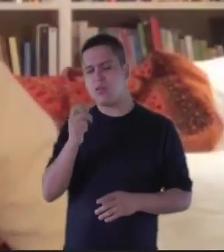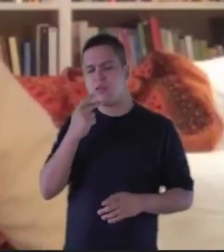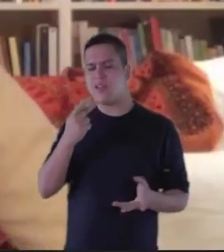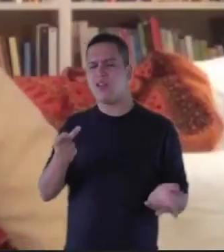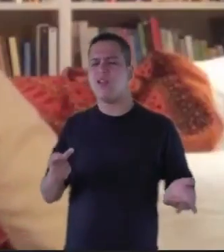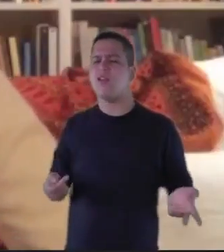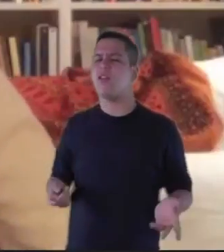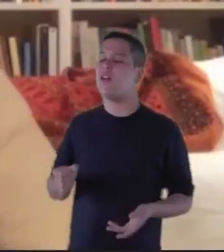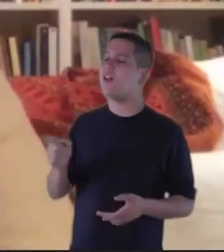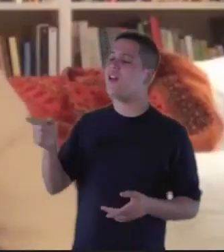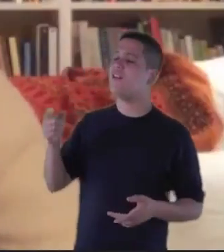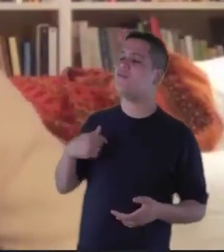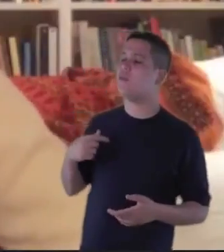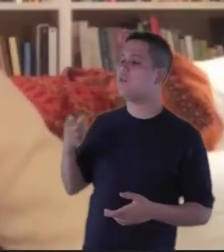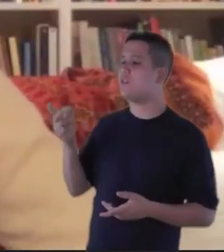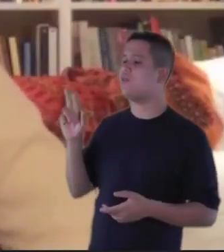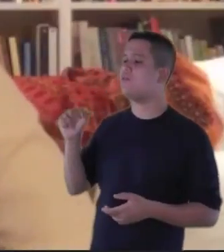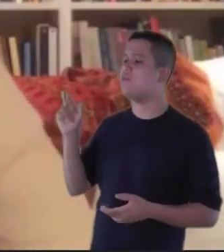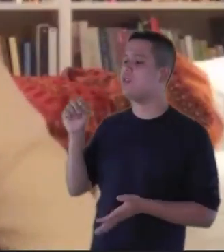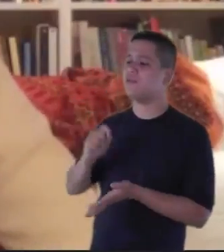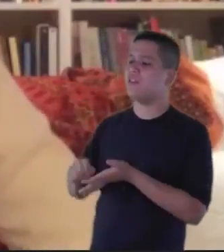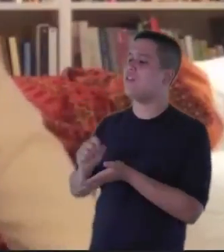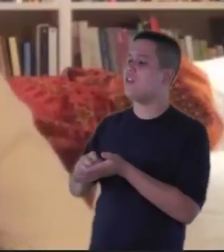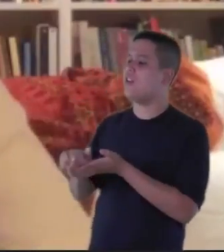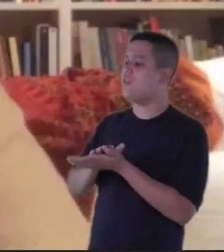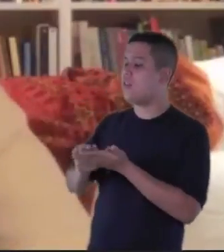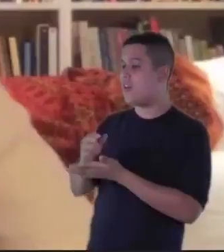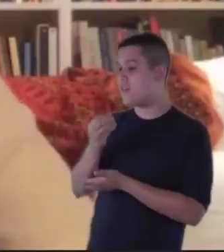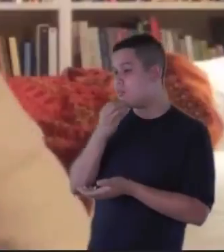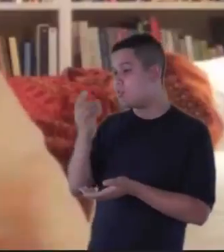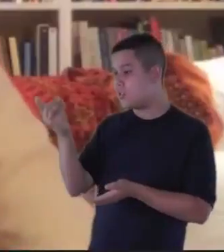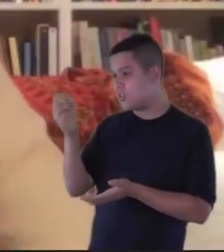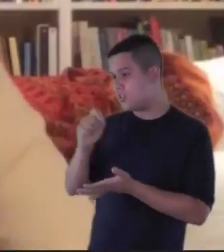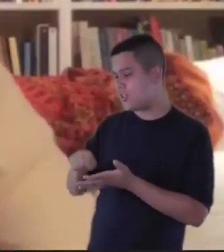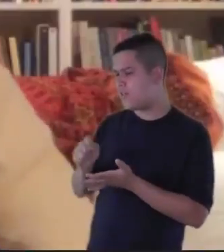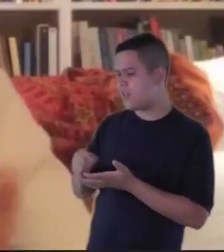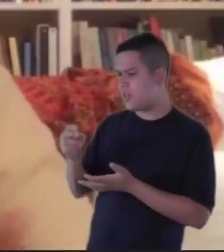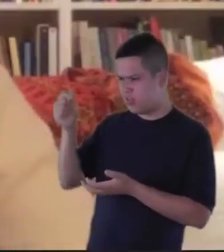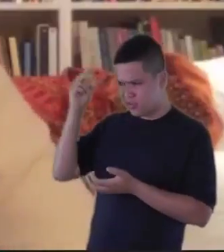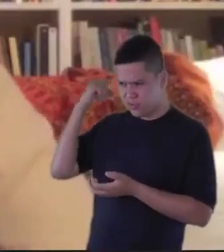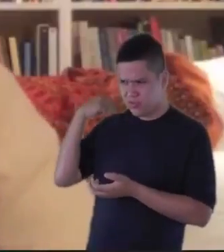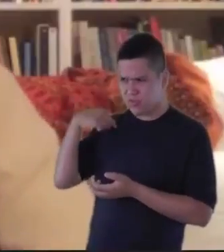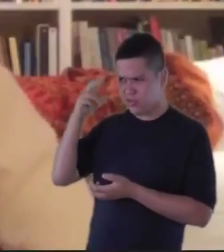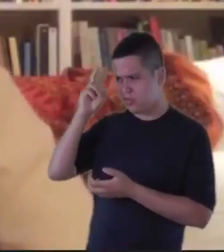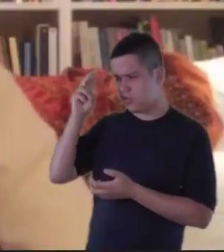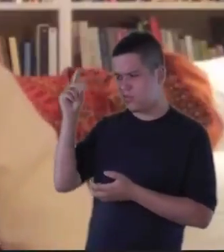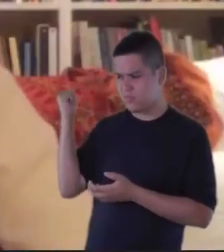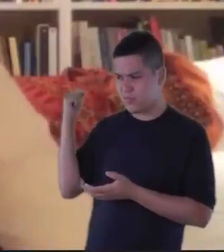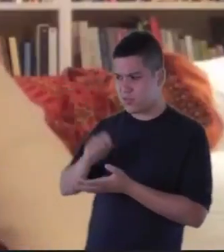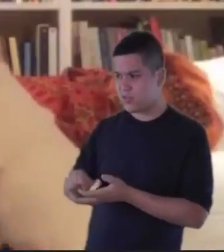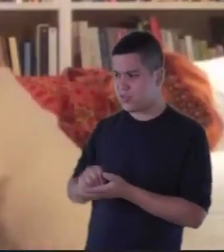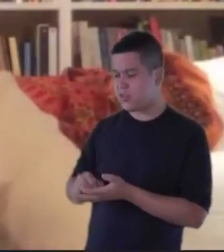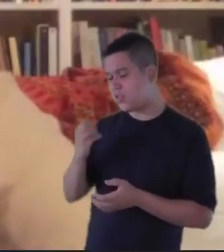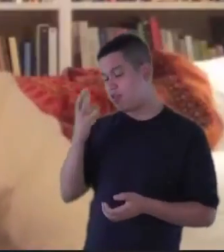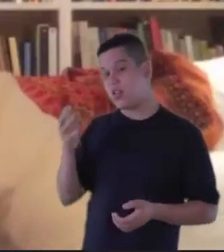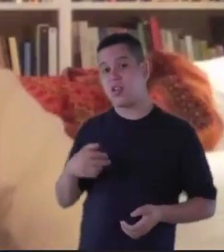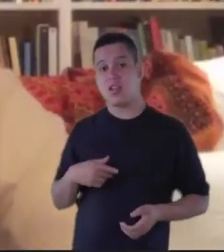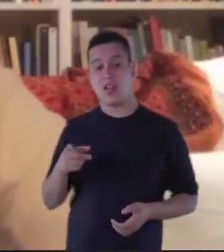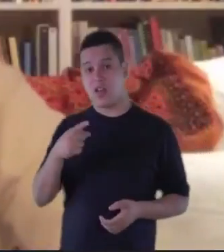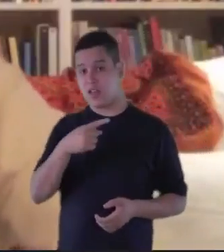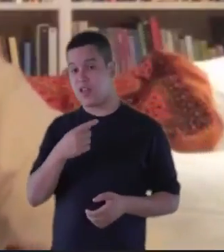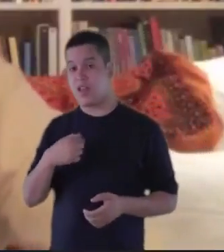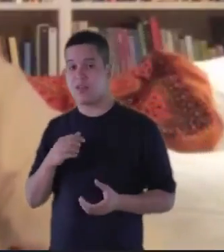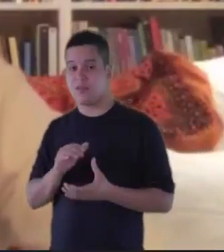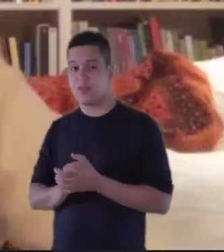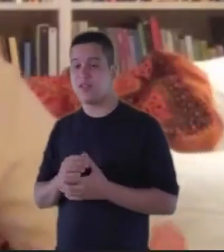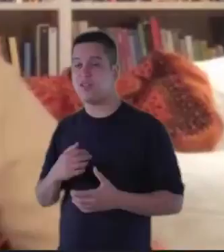você nunca escreveu nada? Pô, você devia escrever, você escrevia bem, você deu aquela estimulada, bateu aquela luz, e